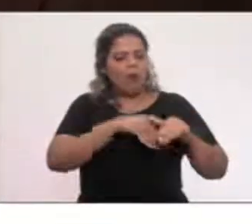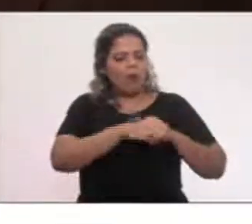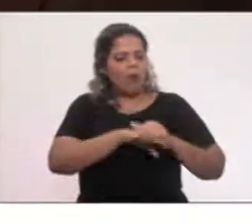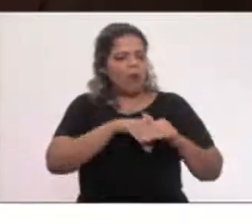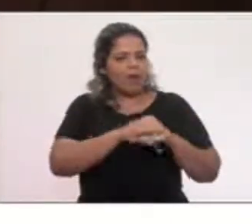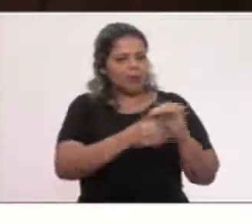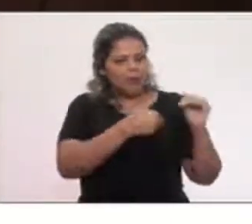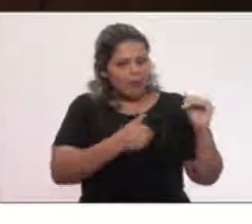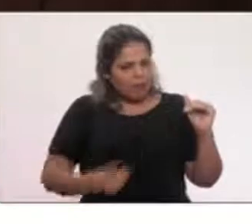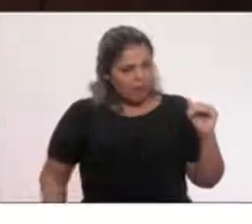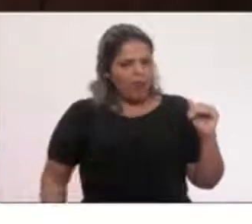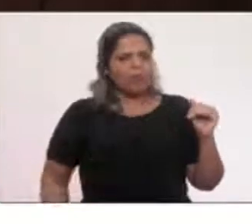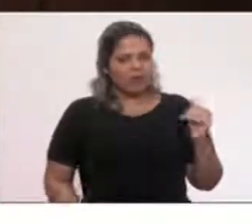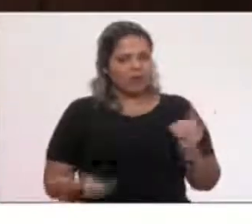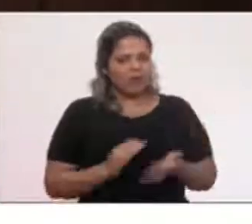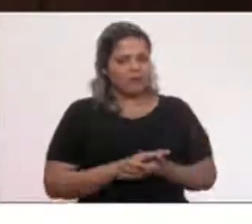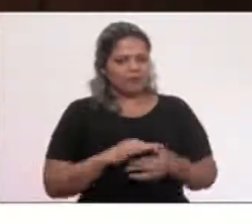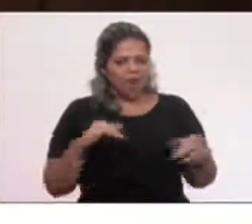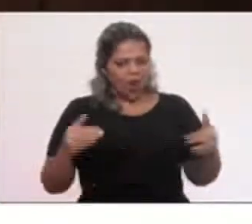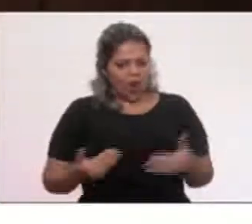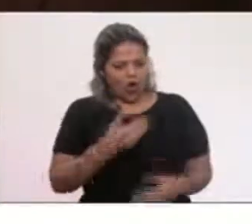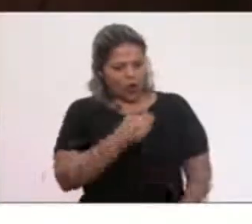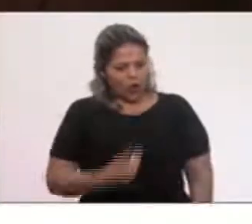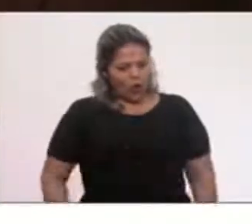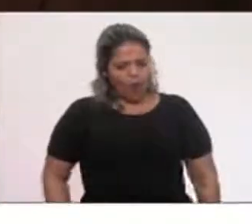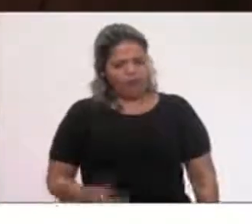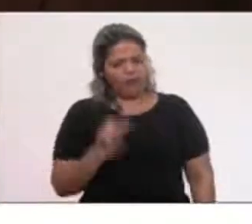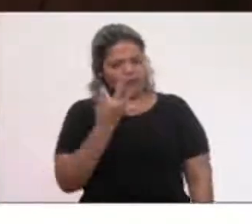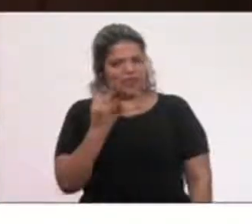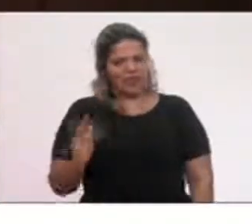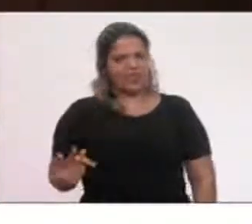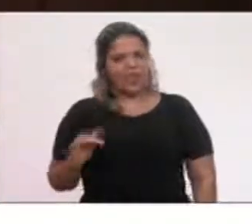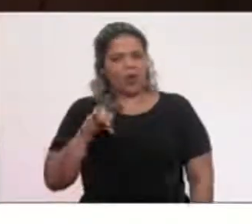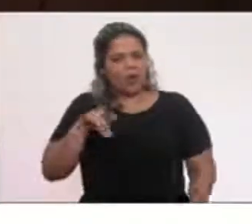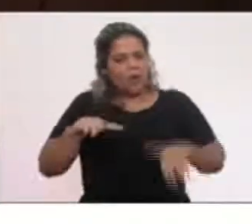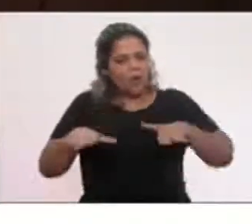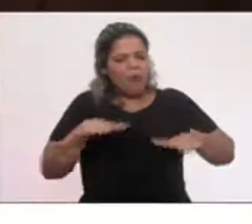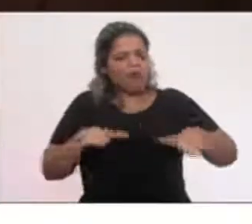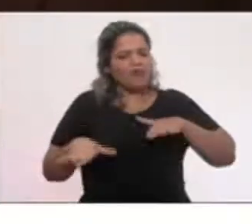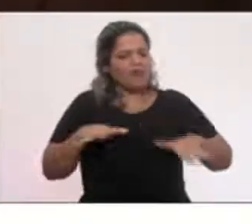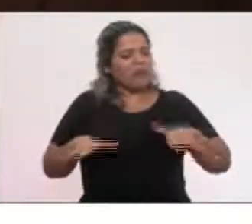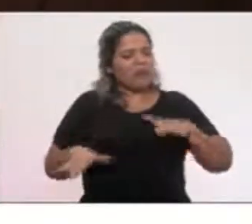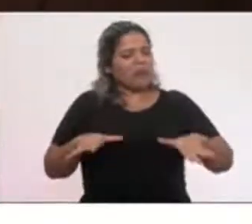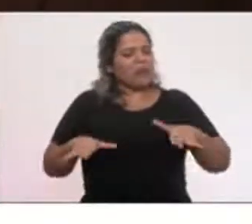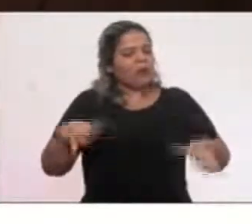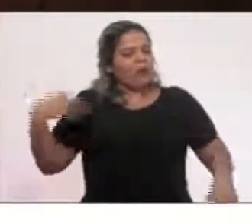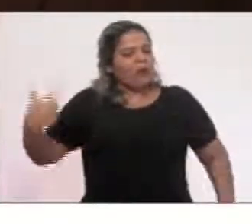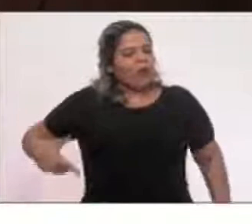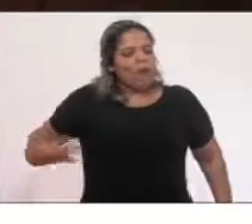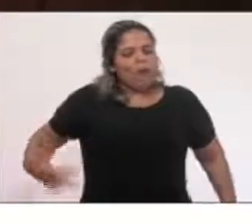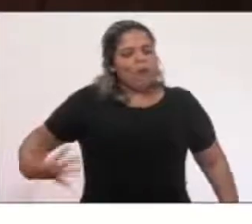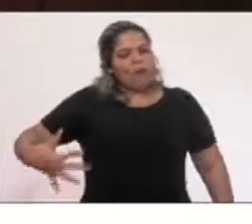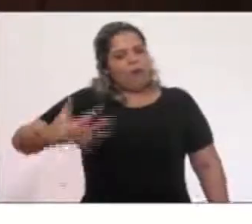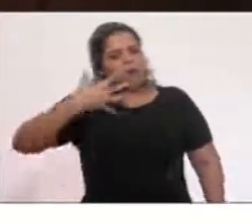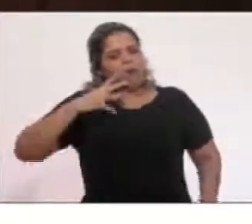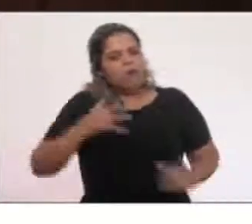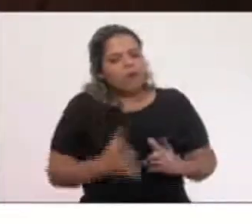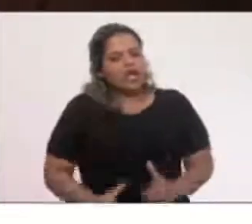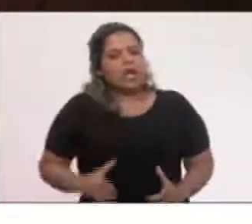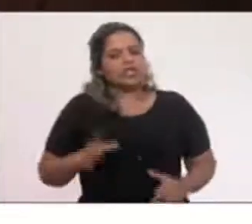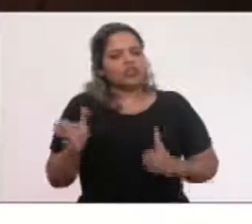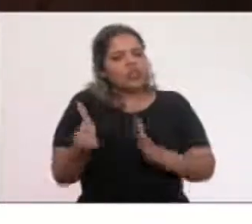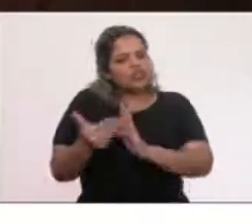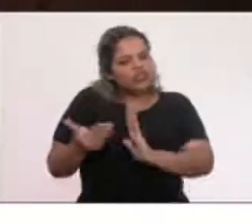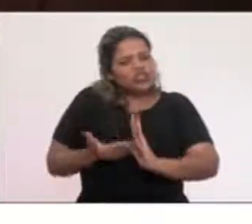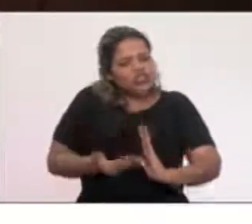caso do governo federal, onde tem um movimento agressivo dos grandes grupos econômicos para